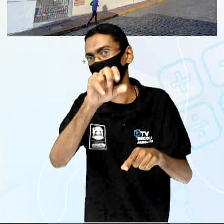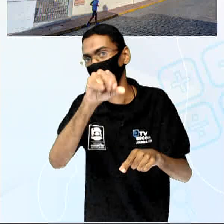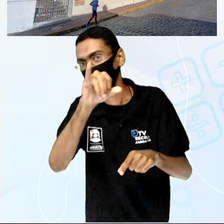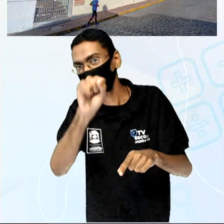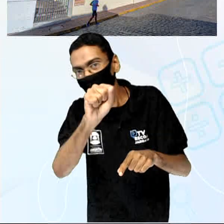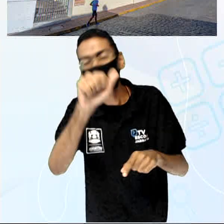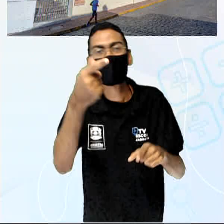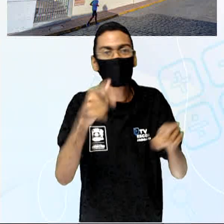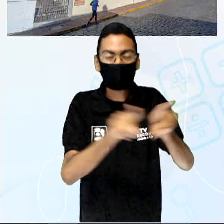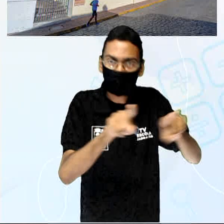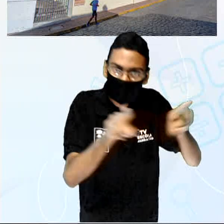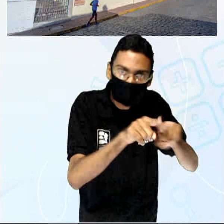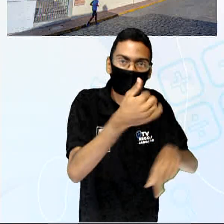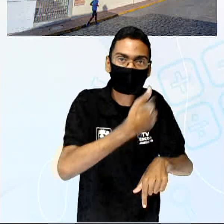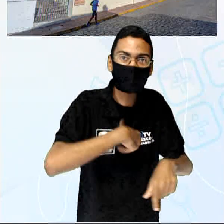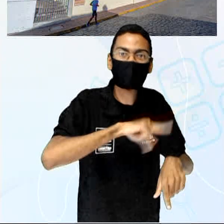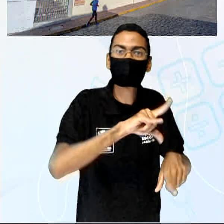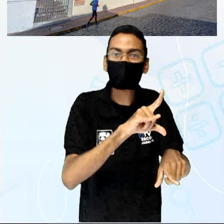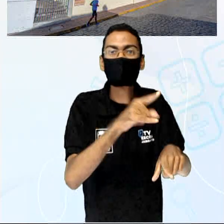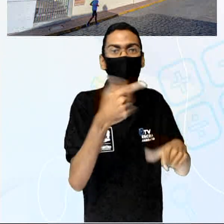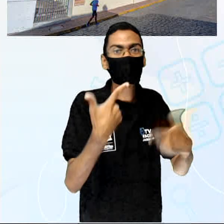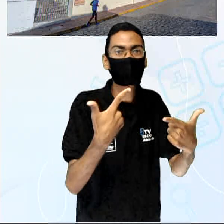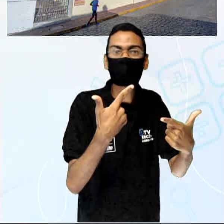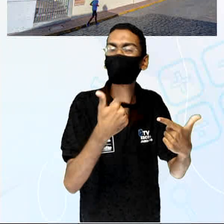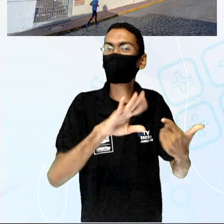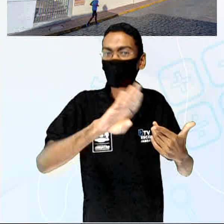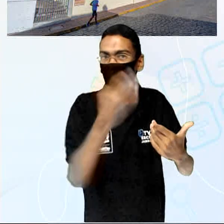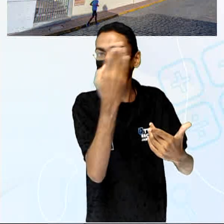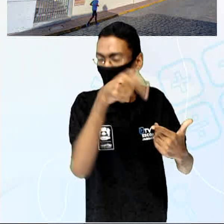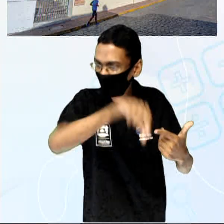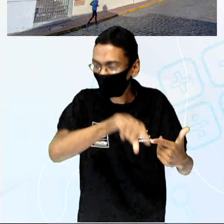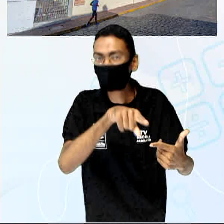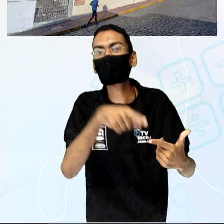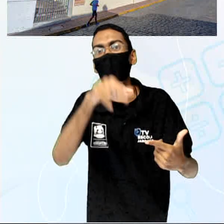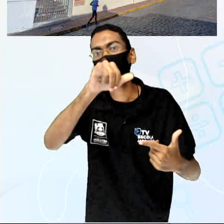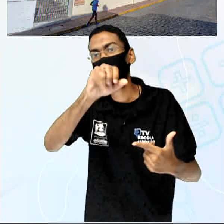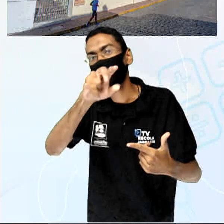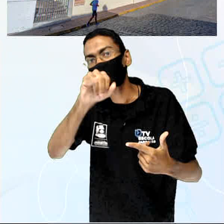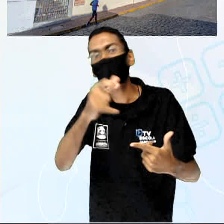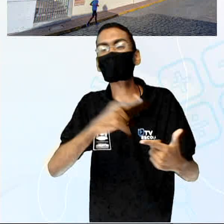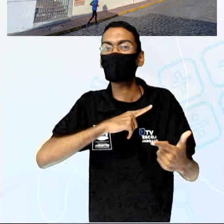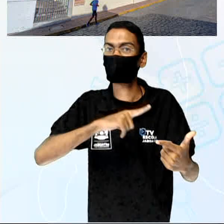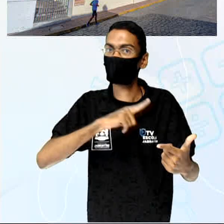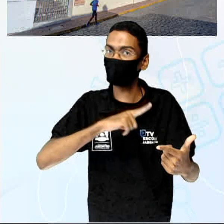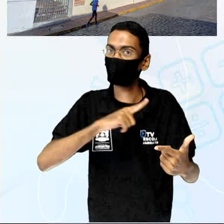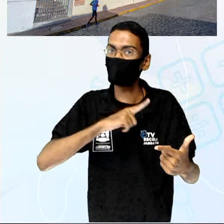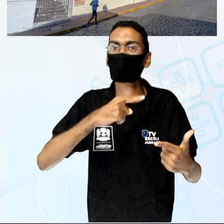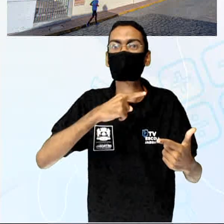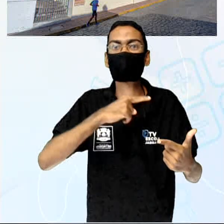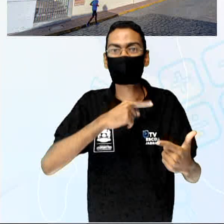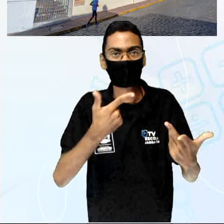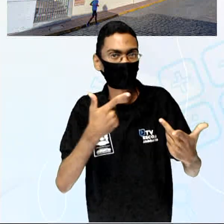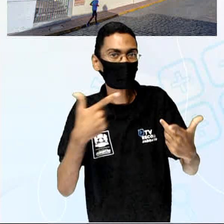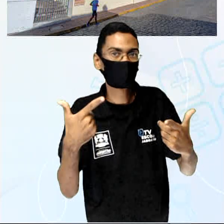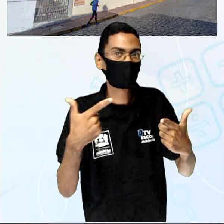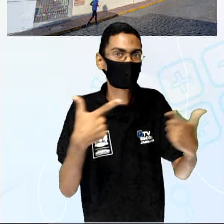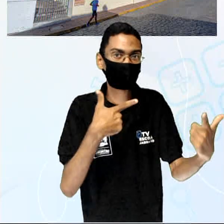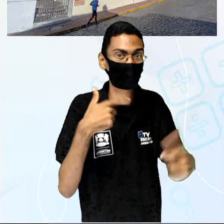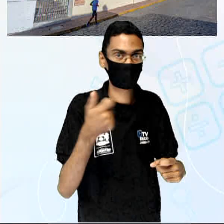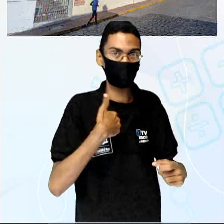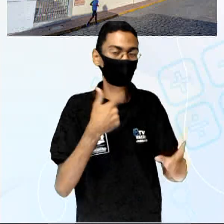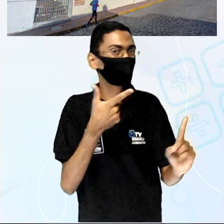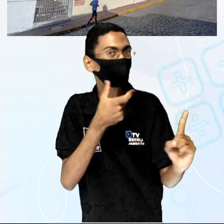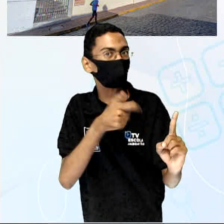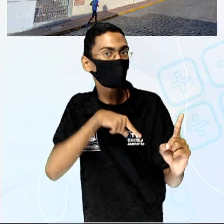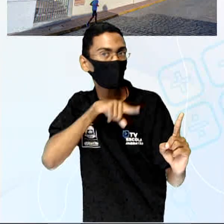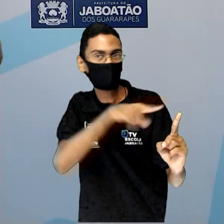um aliado dos mascates, um traidor. Ele sofreu inclusive um atentado e teve que fugir. O governador de Pernambuco